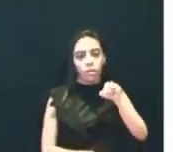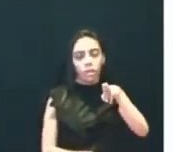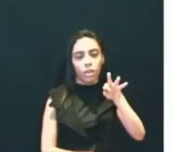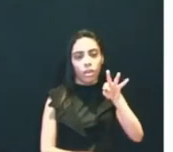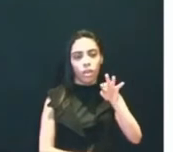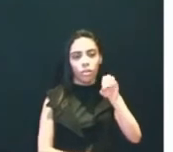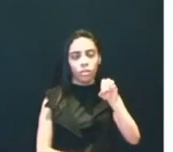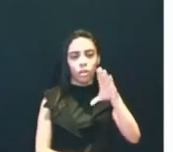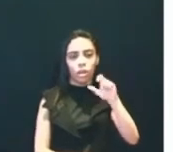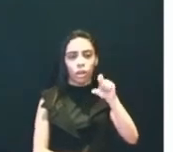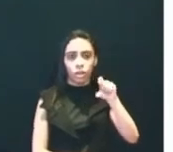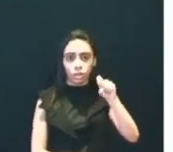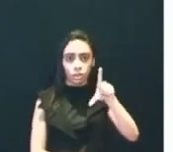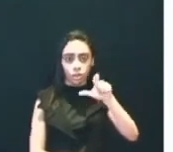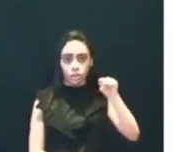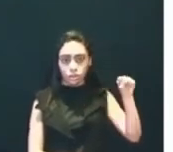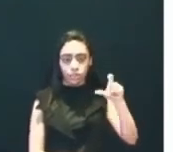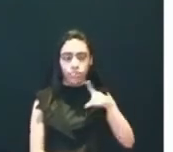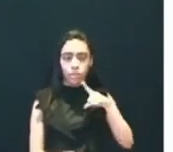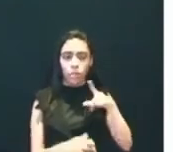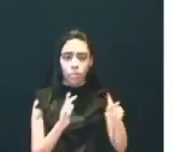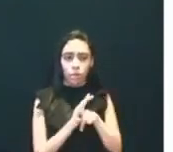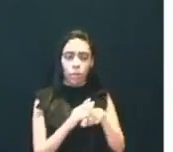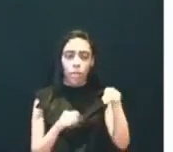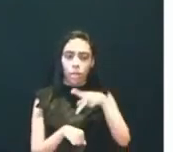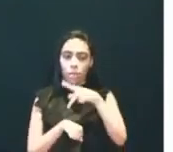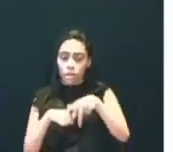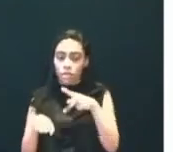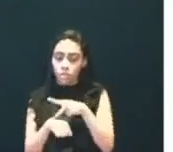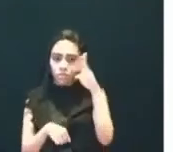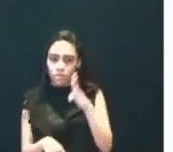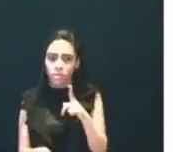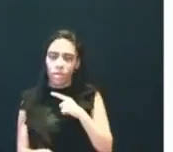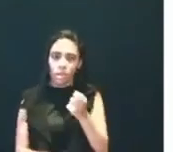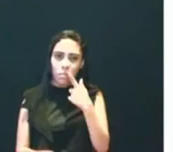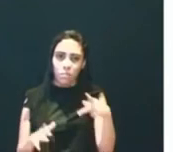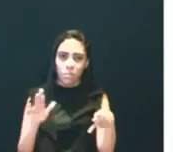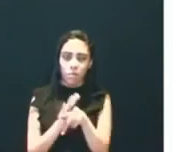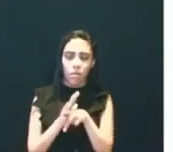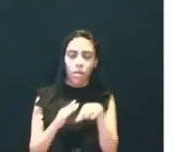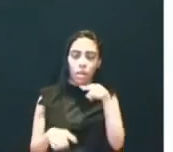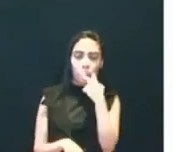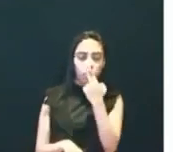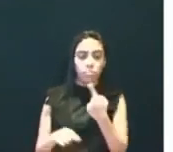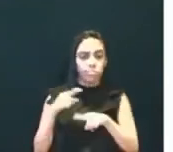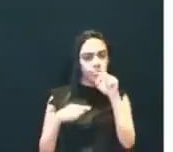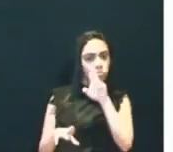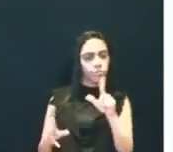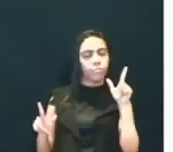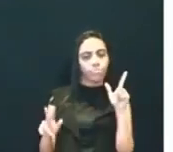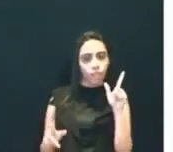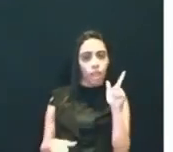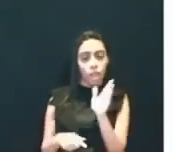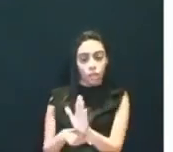drogas, ibrutinib e acalabrutinib, que estão disponíveis no Brasil, trouxeram uma revolução. Quer dizer, muitos pacientes que